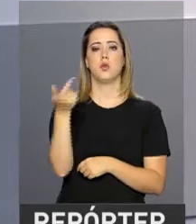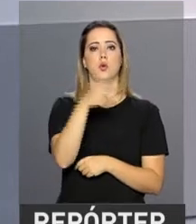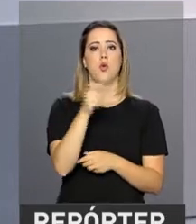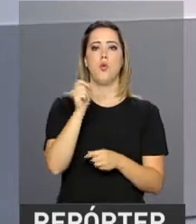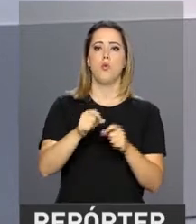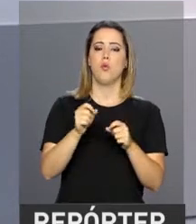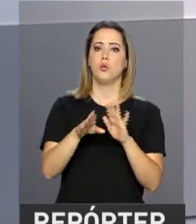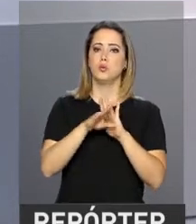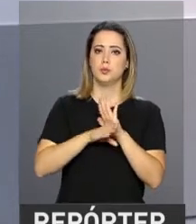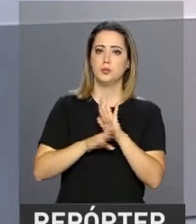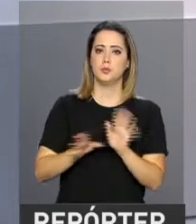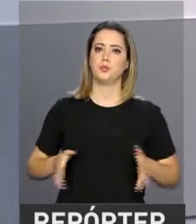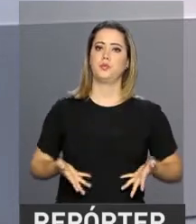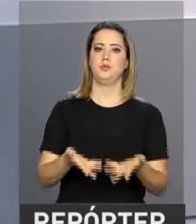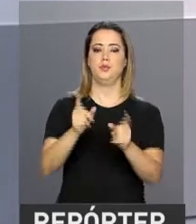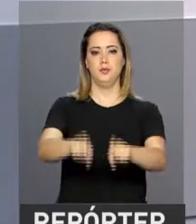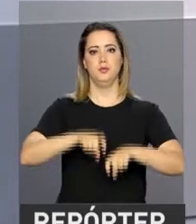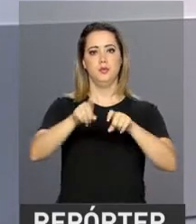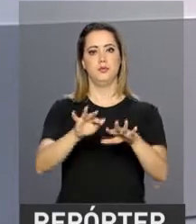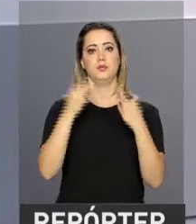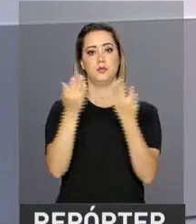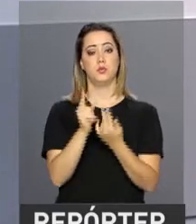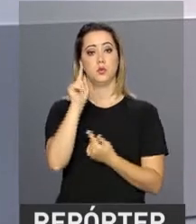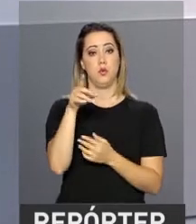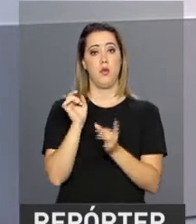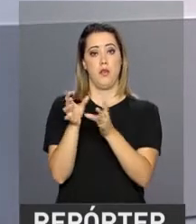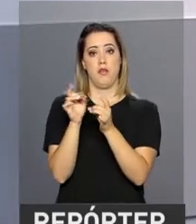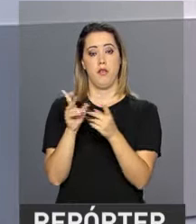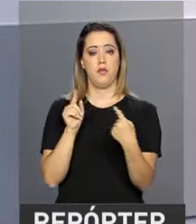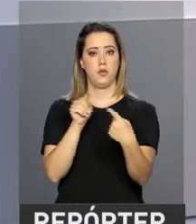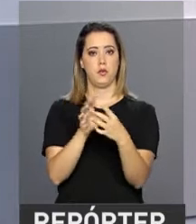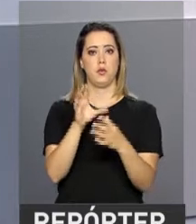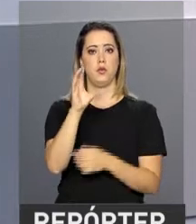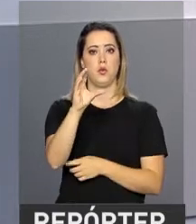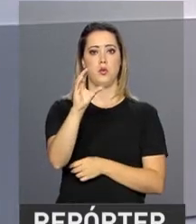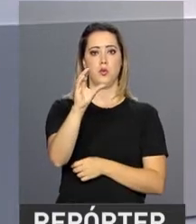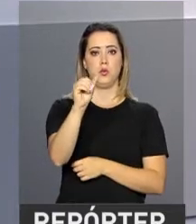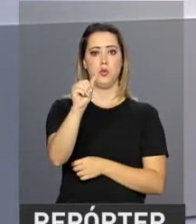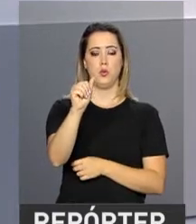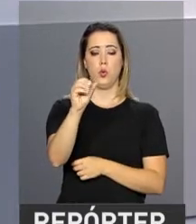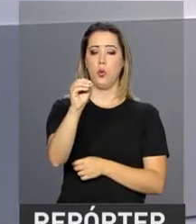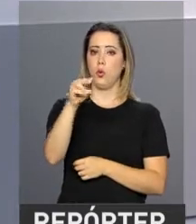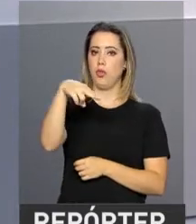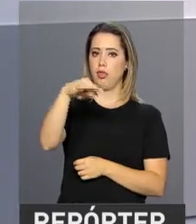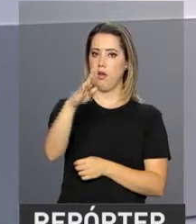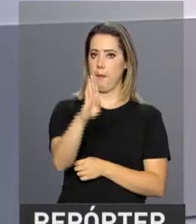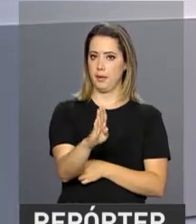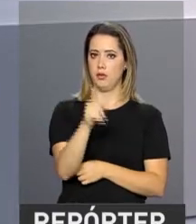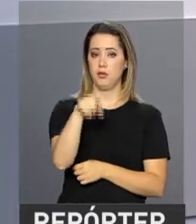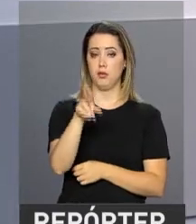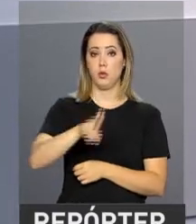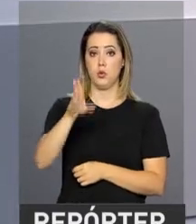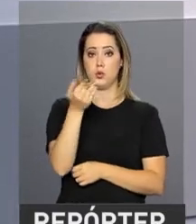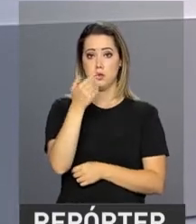mecanismos que incentivam a agricultura familiar um deles é a venda direta para a companhia nacional de abastecimento conab que